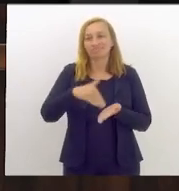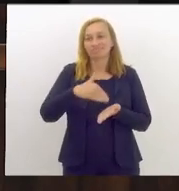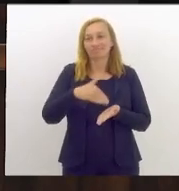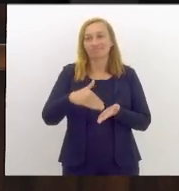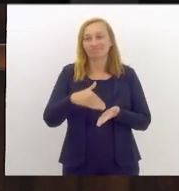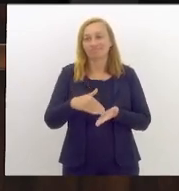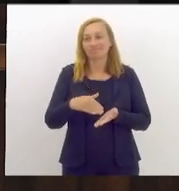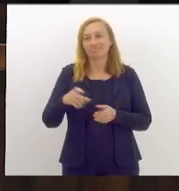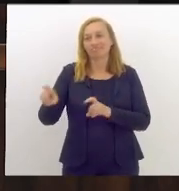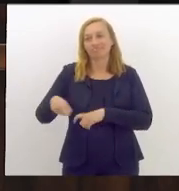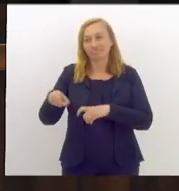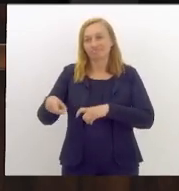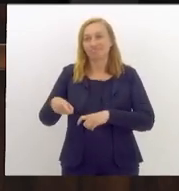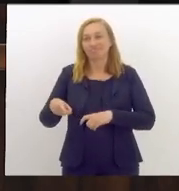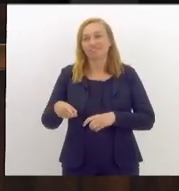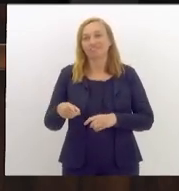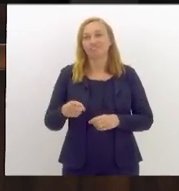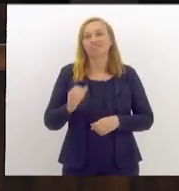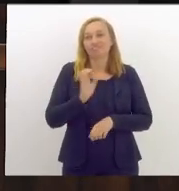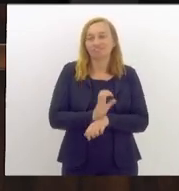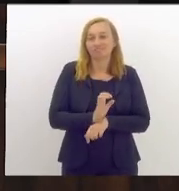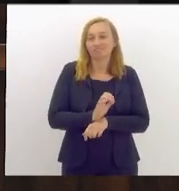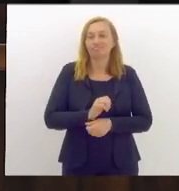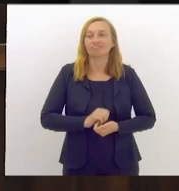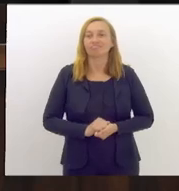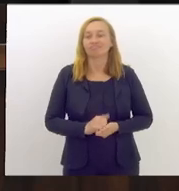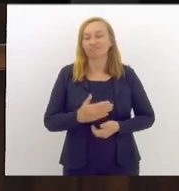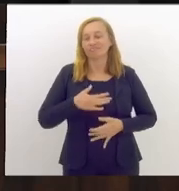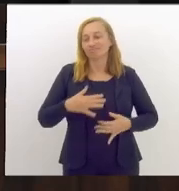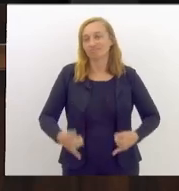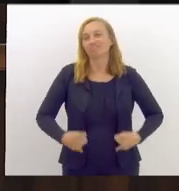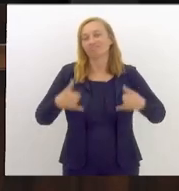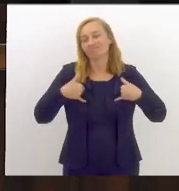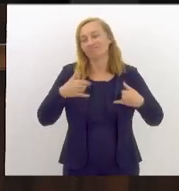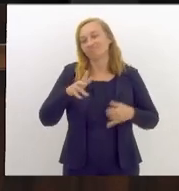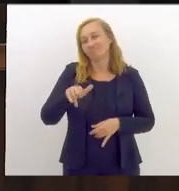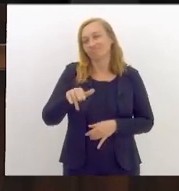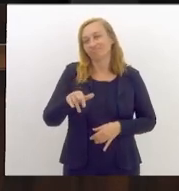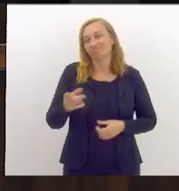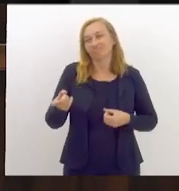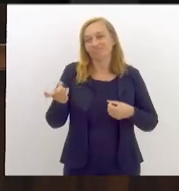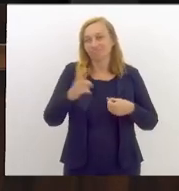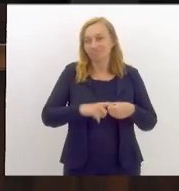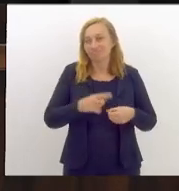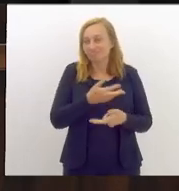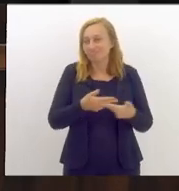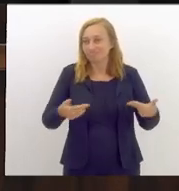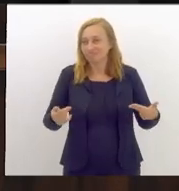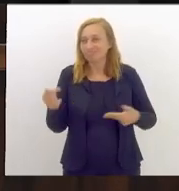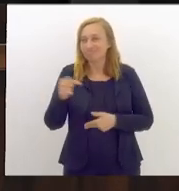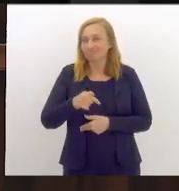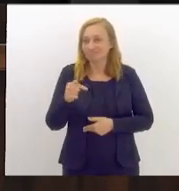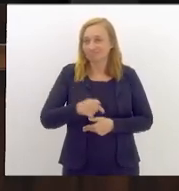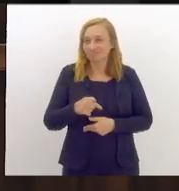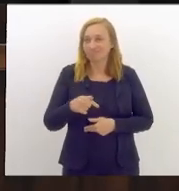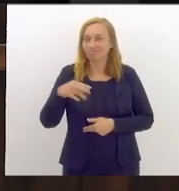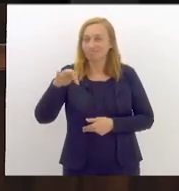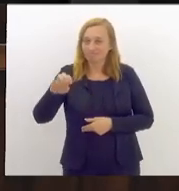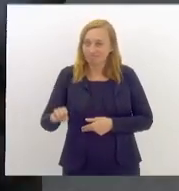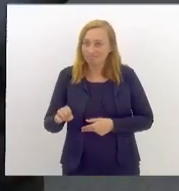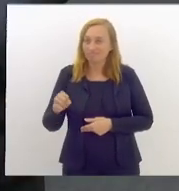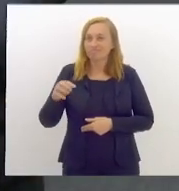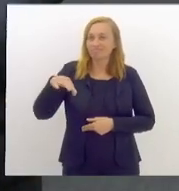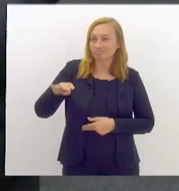agricultura do estado e para mim um orgulho meu irmão quero voltar muitas e muitas vezes no Noroeste